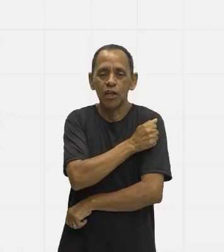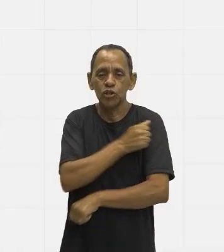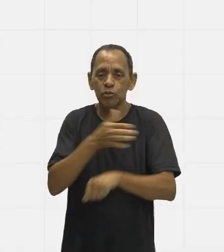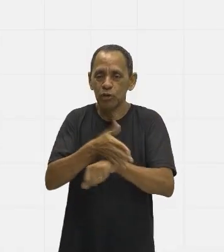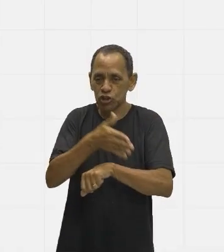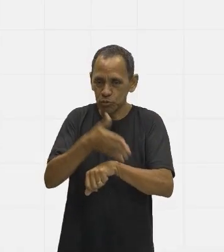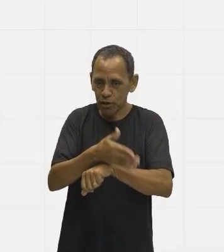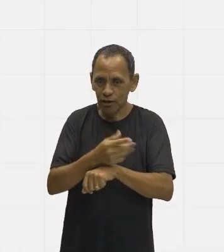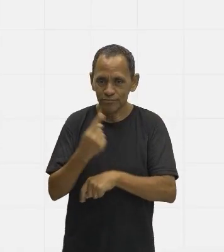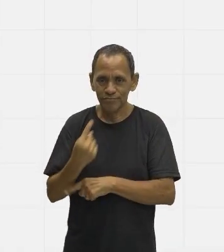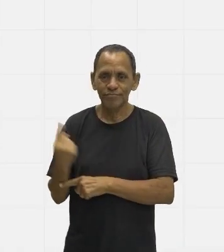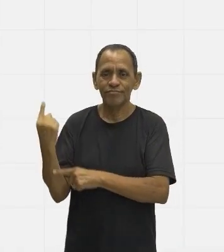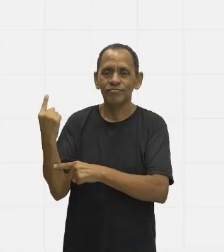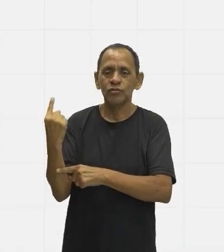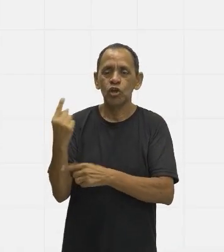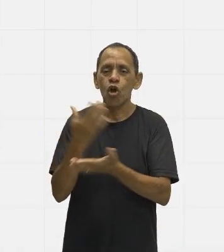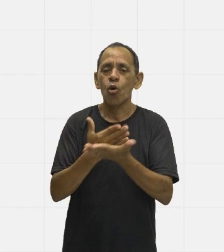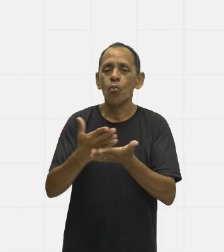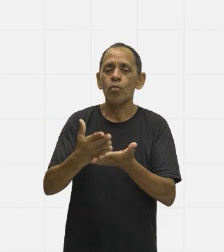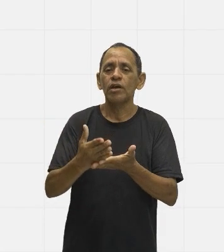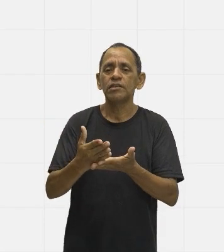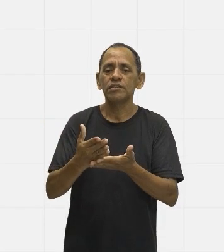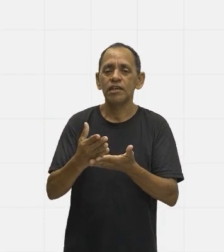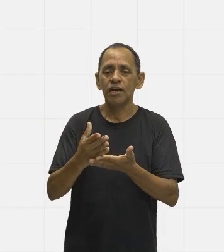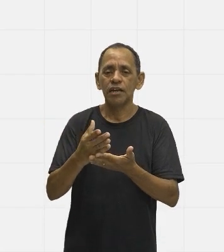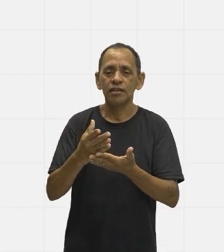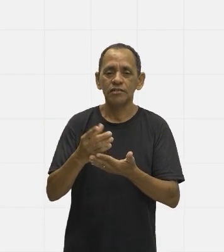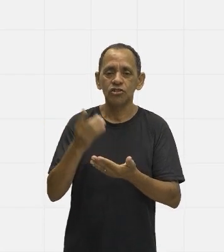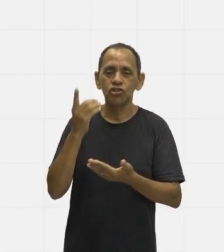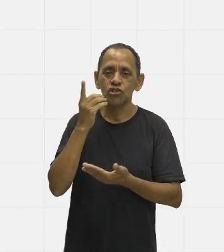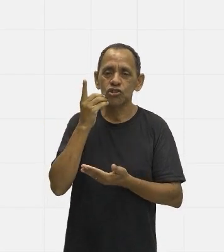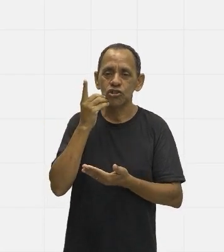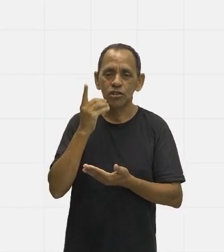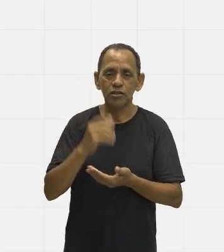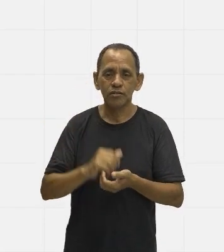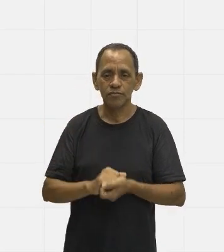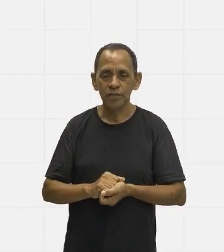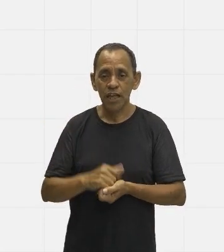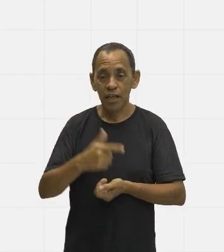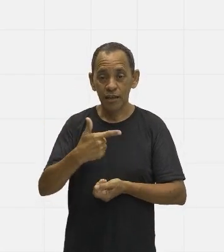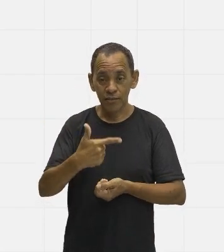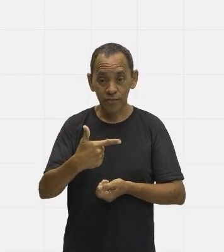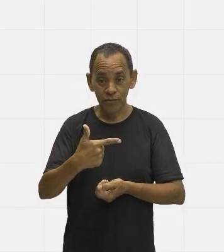Vamos ver aí, prosseguindo. A nossa aula vai ser no dia